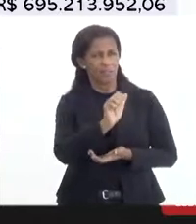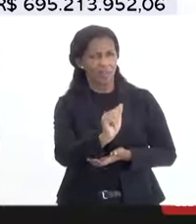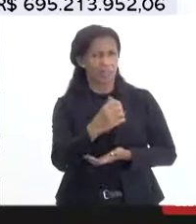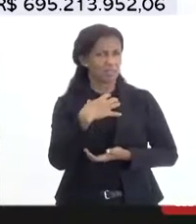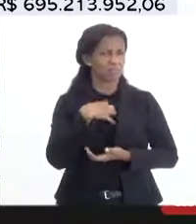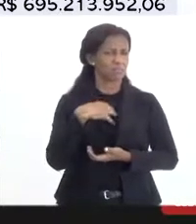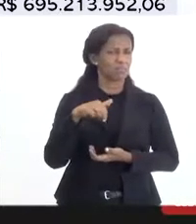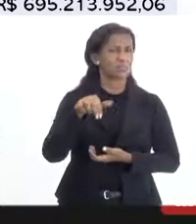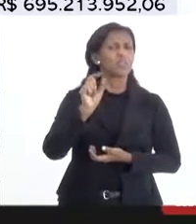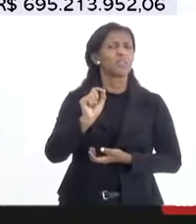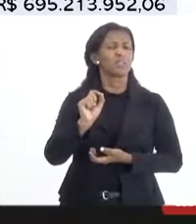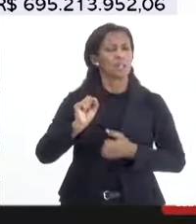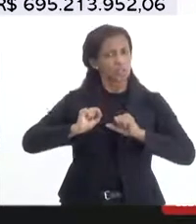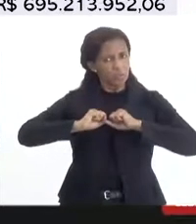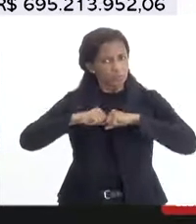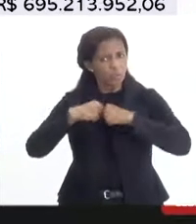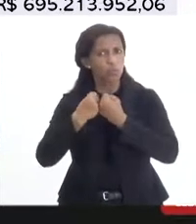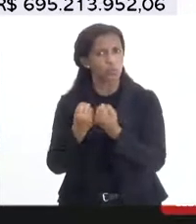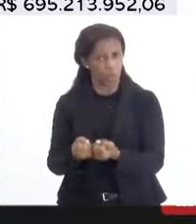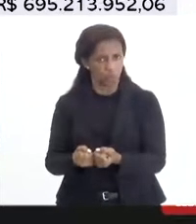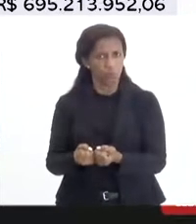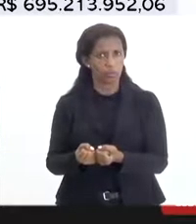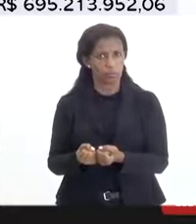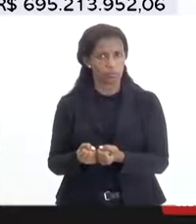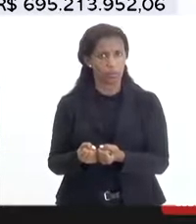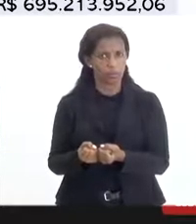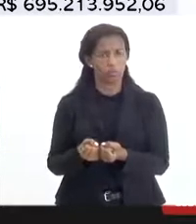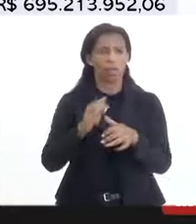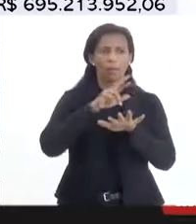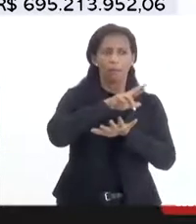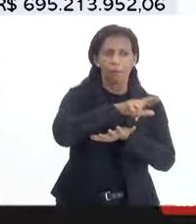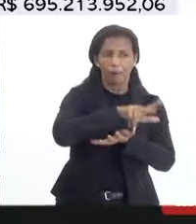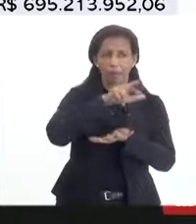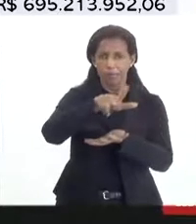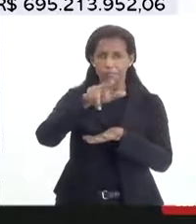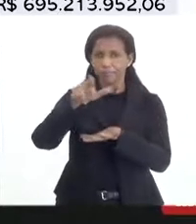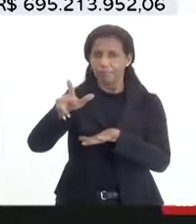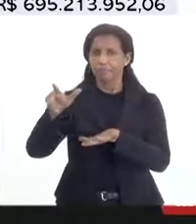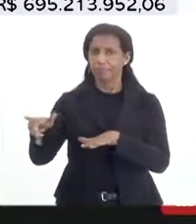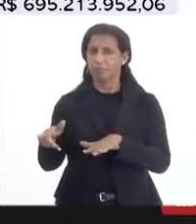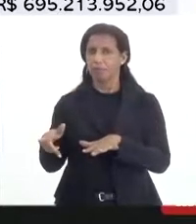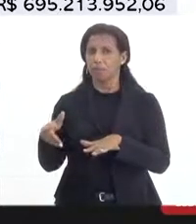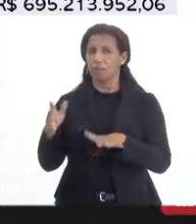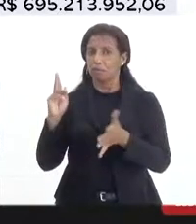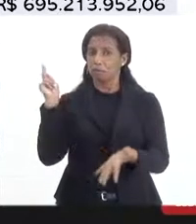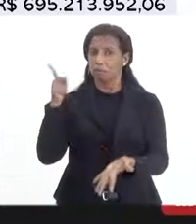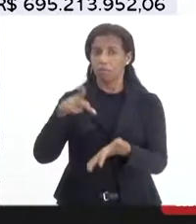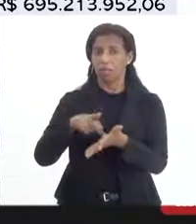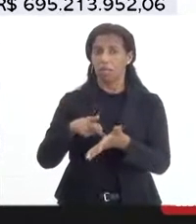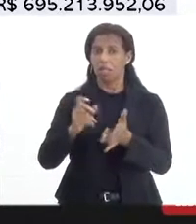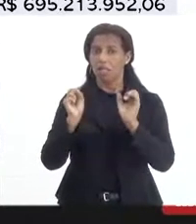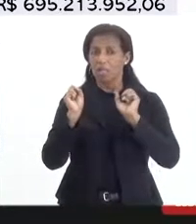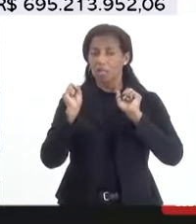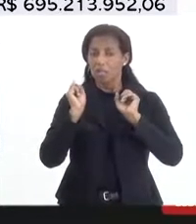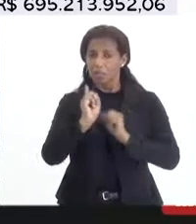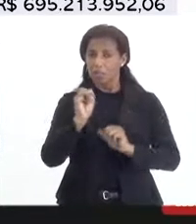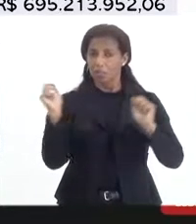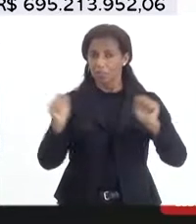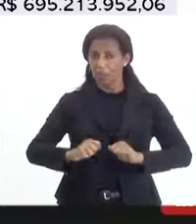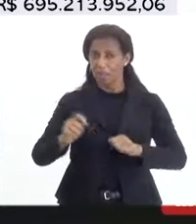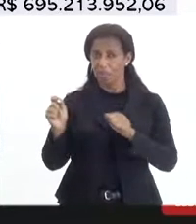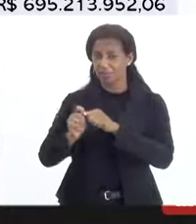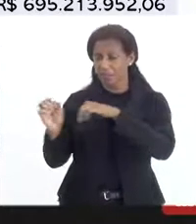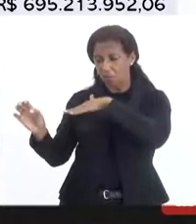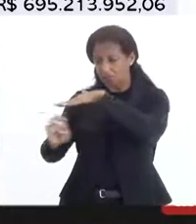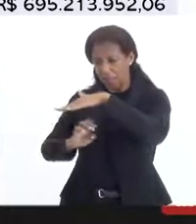gente vê assim, um esforço grande, né, vários atores, mas, assim, de fato, se a gente pudesse assim, fazer com que as empresas,